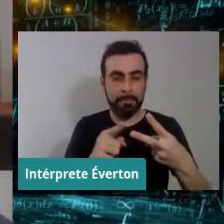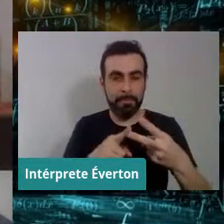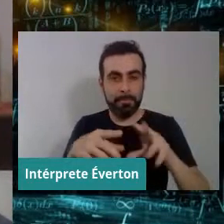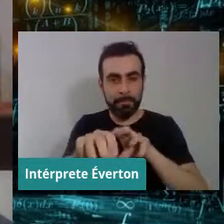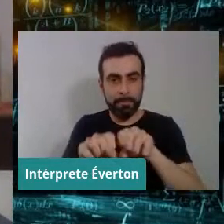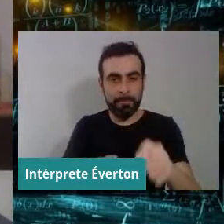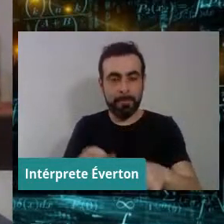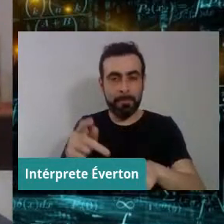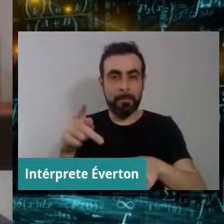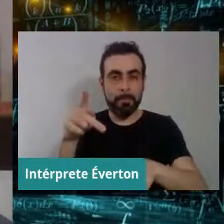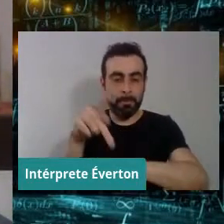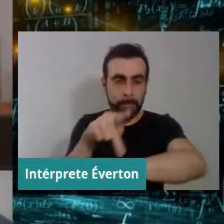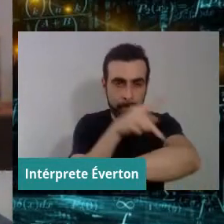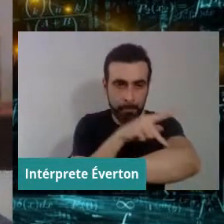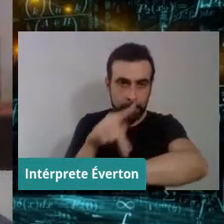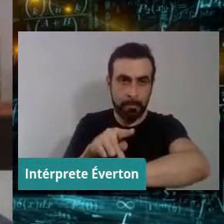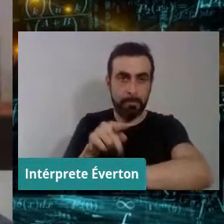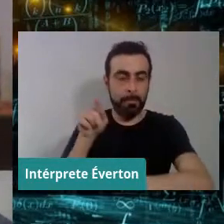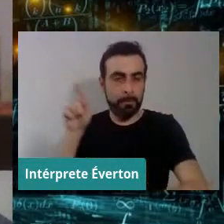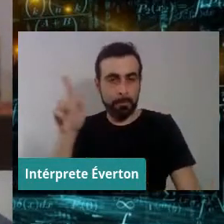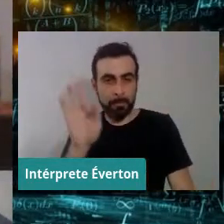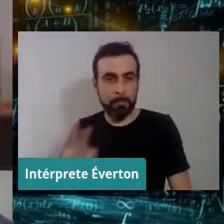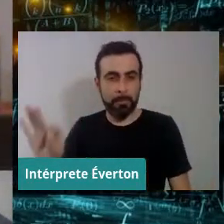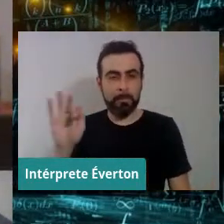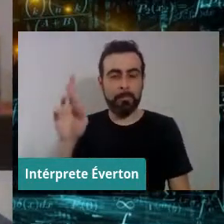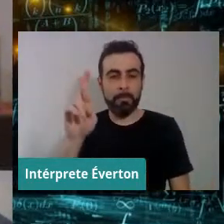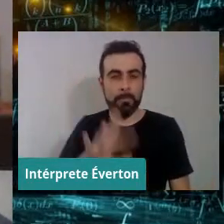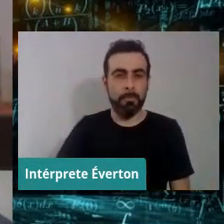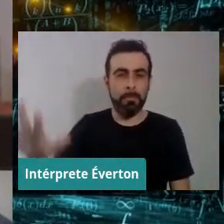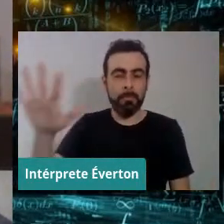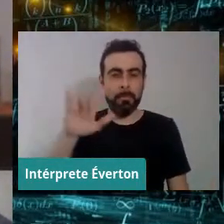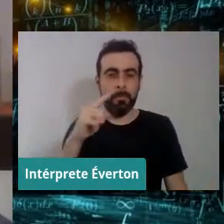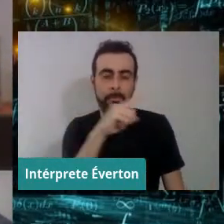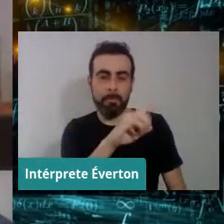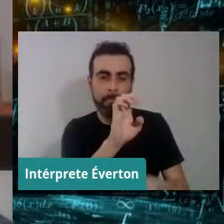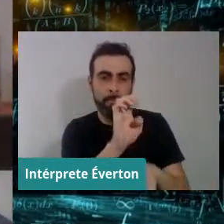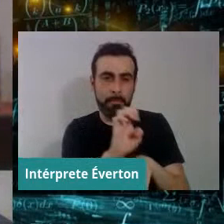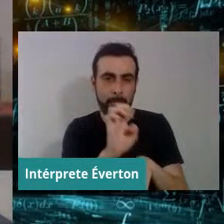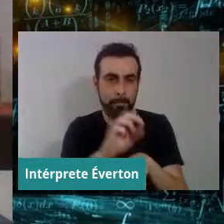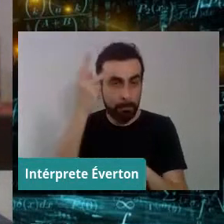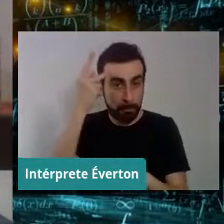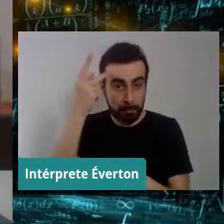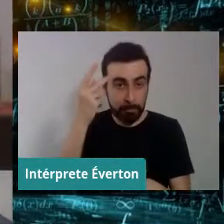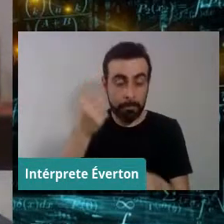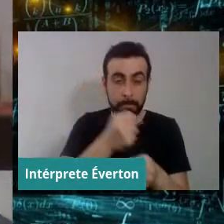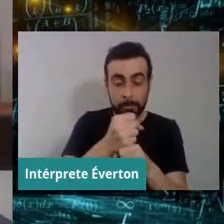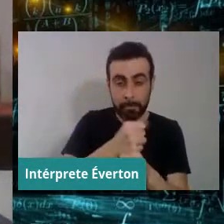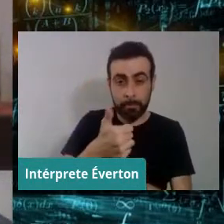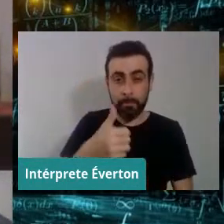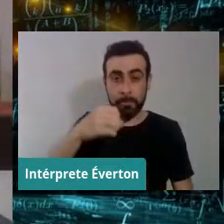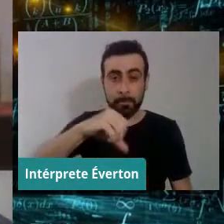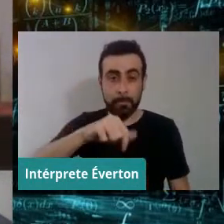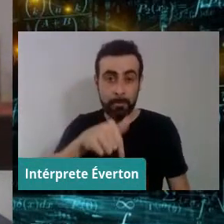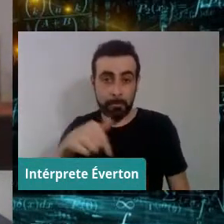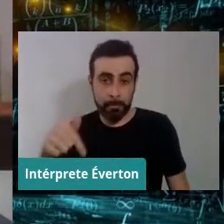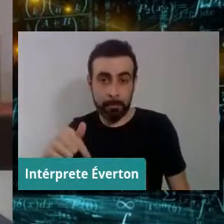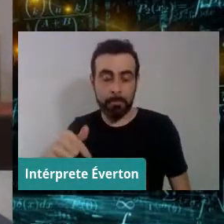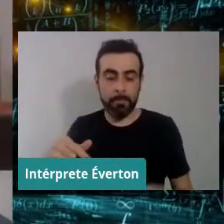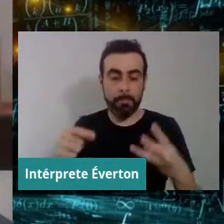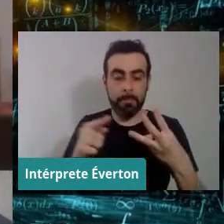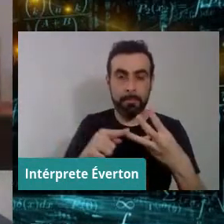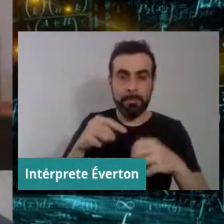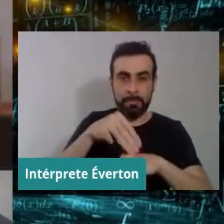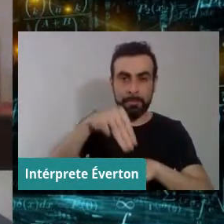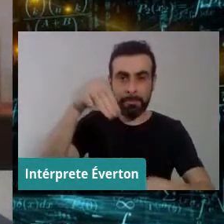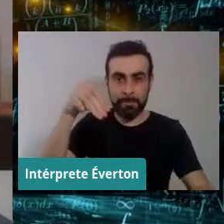pedagogia, Faculdades Integradas Regionais de Avaré, em 1977. Mestrado em